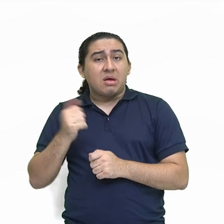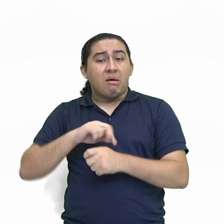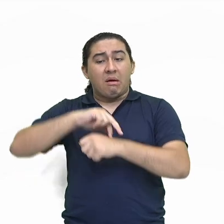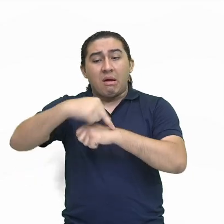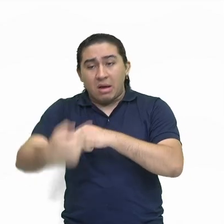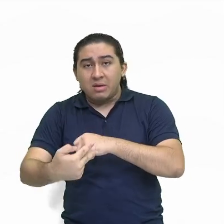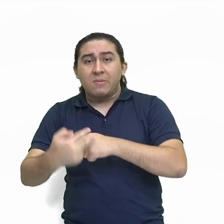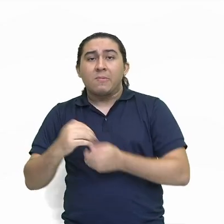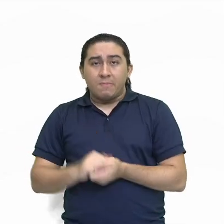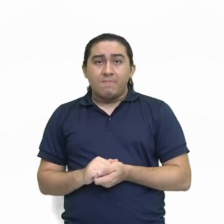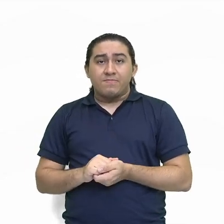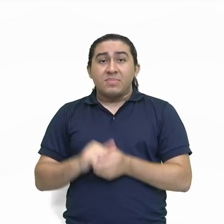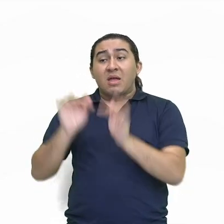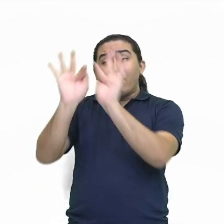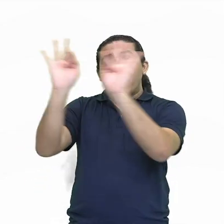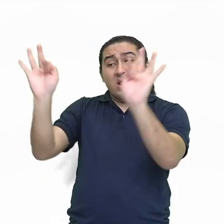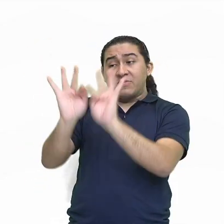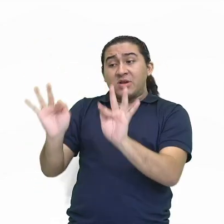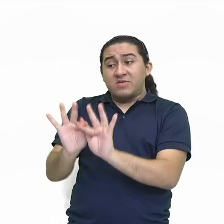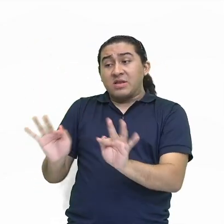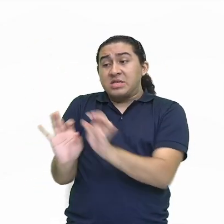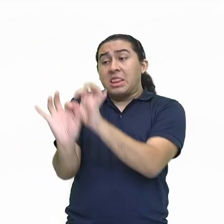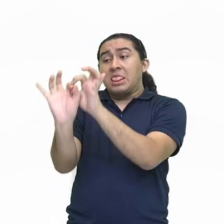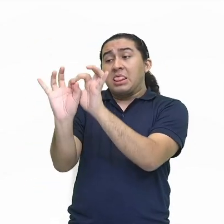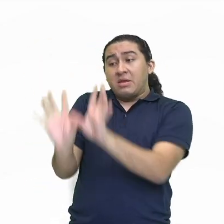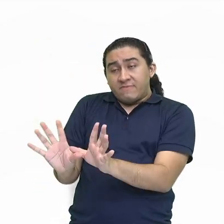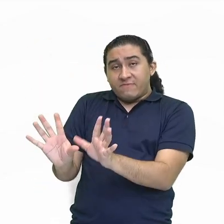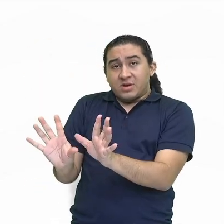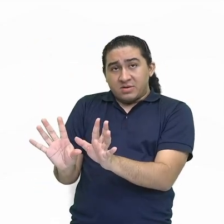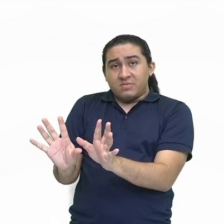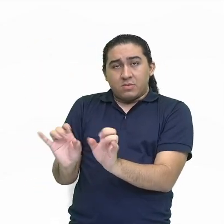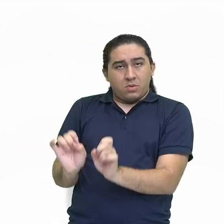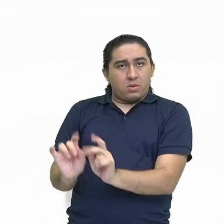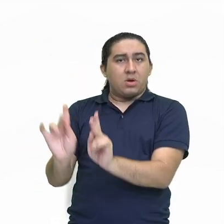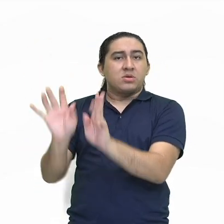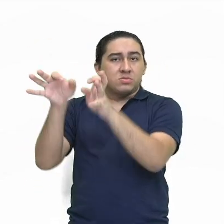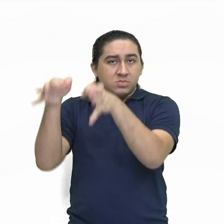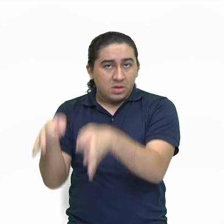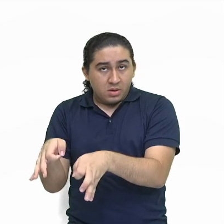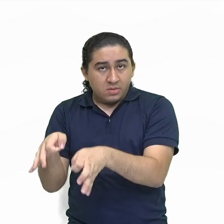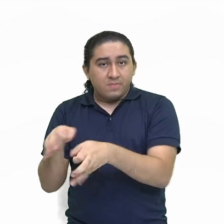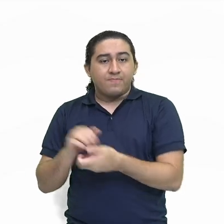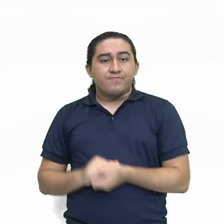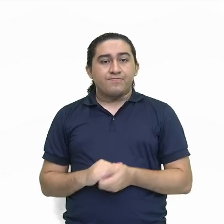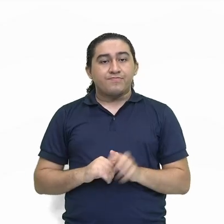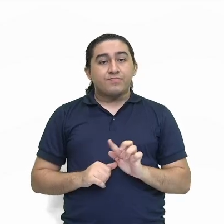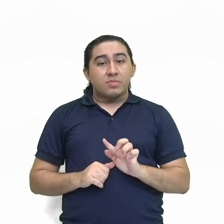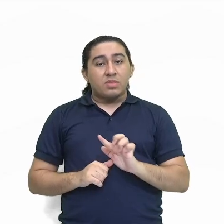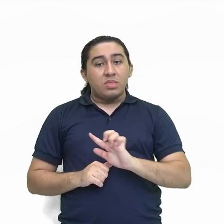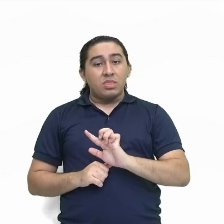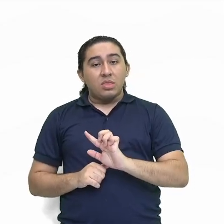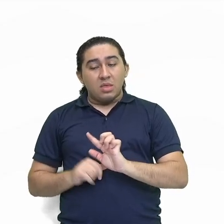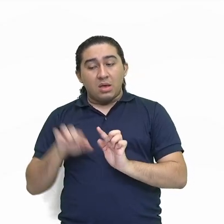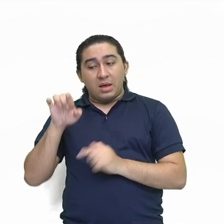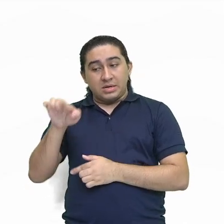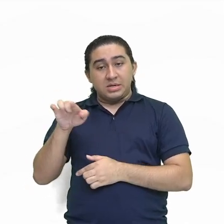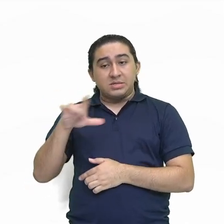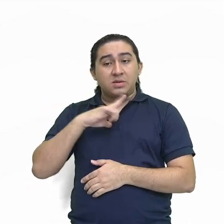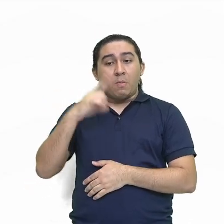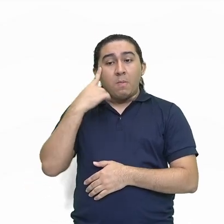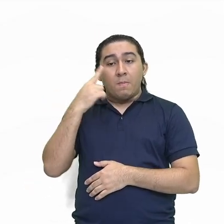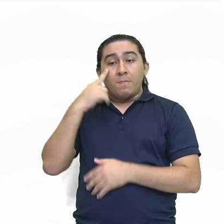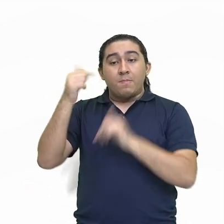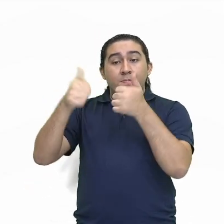orações independentes, por isso que são coordenadas, tá? Na oração coordenada, nós